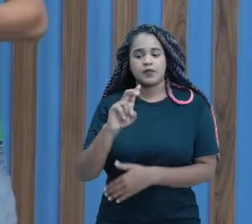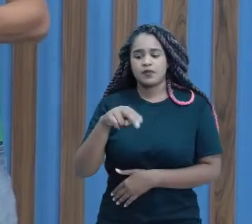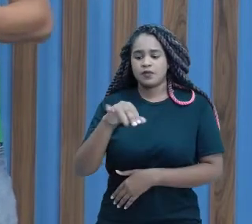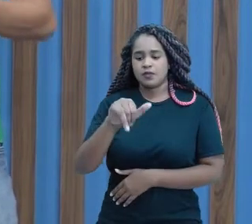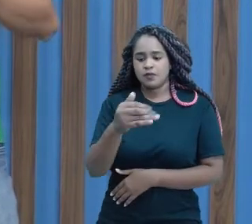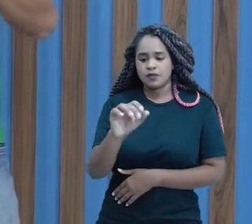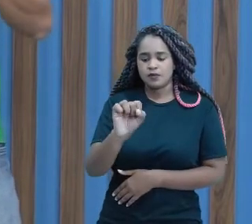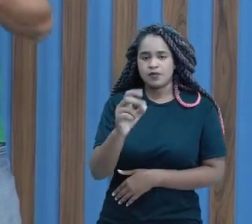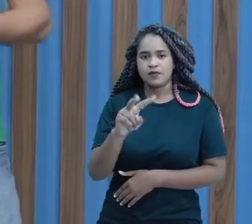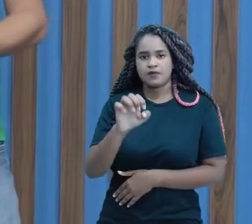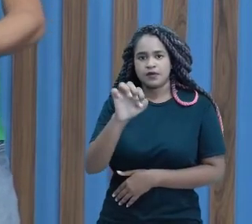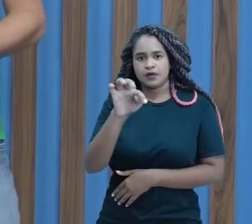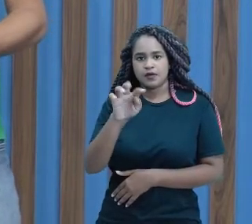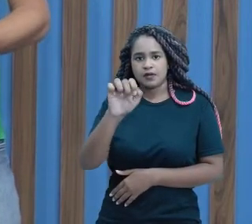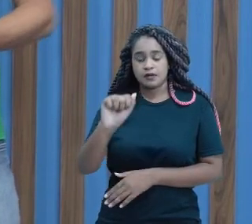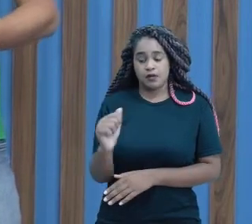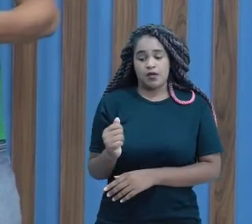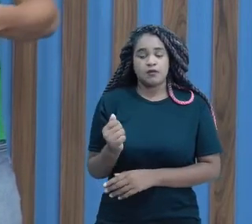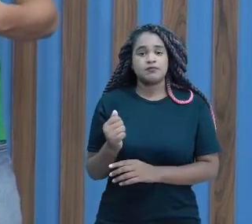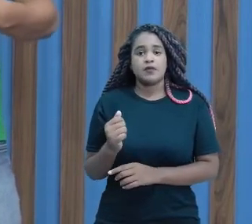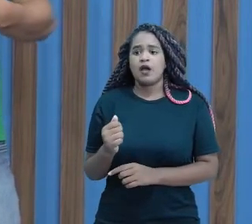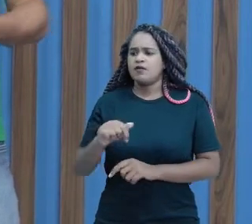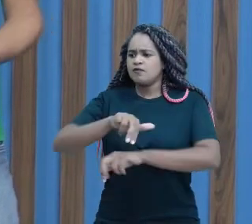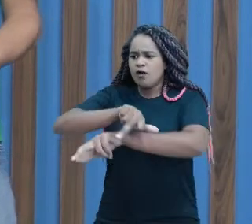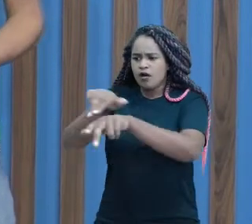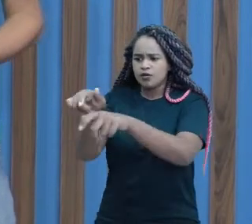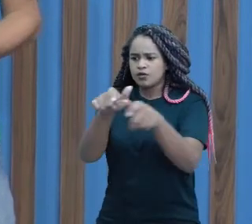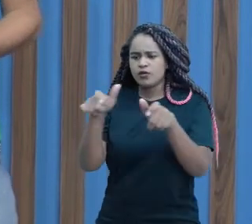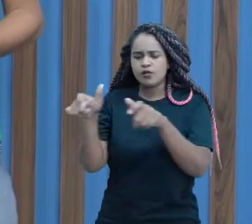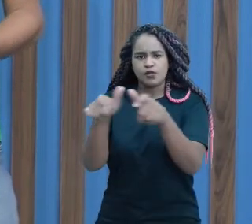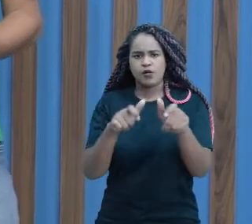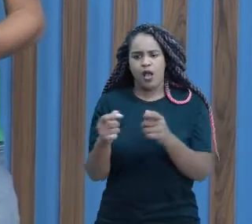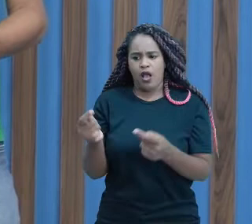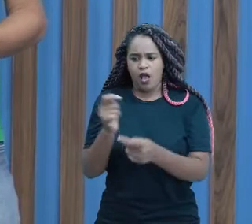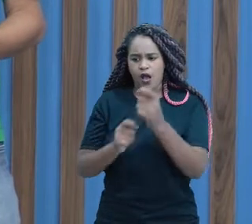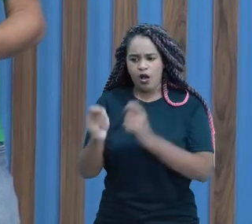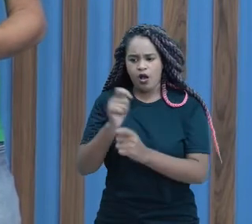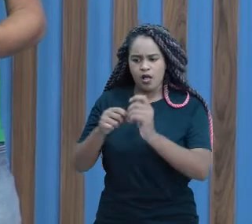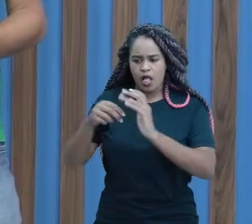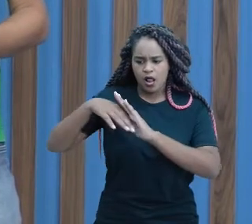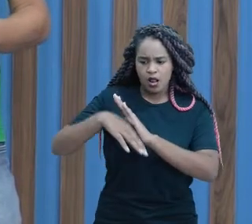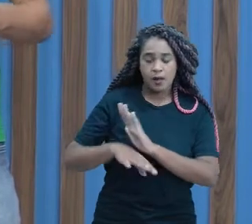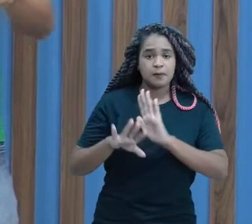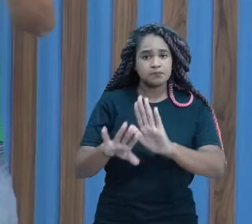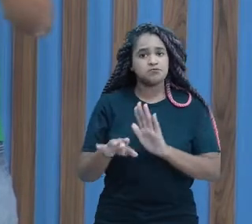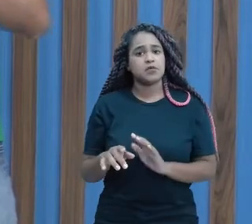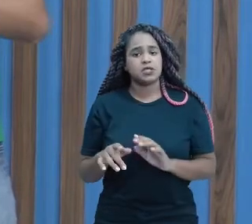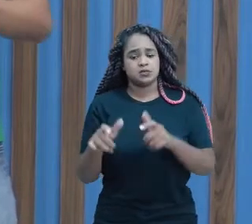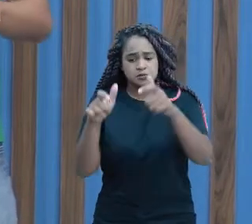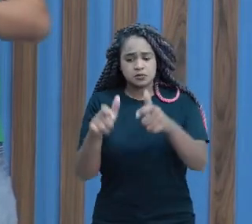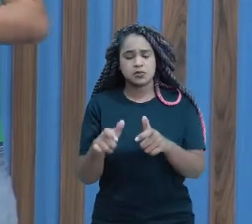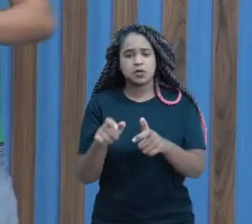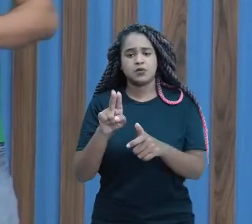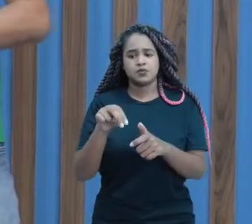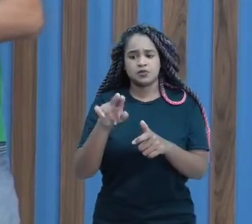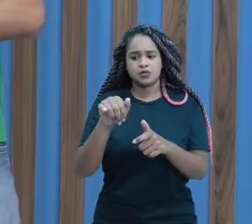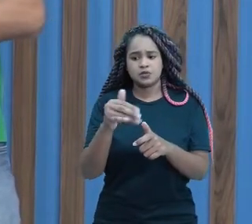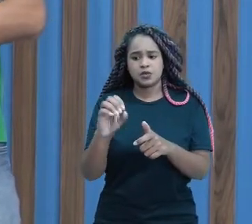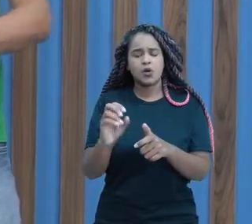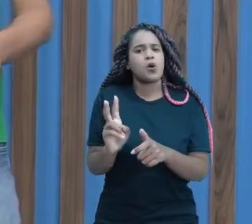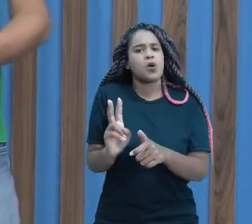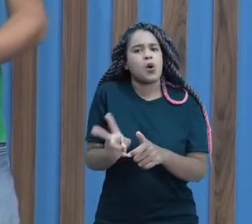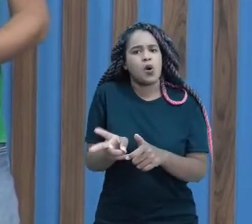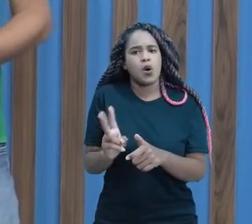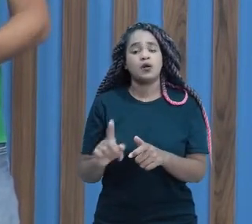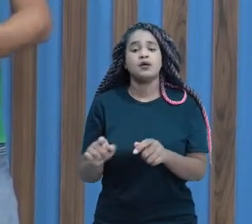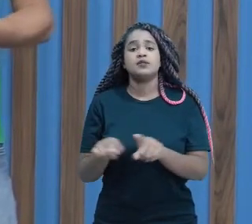crise econômica, ela continuou crescendo. Ela saiu da Segunda Guerra Mundial como uma das grandes vitoriosas e rivalizou com os Estados Unidos em